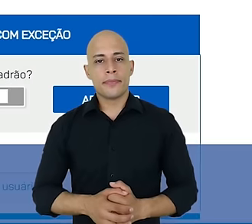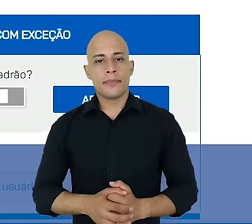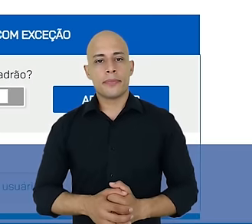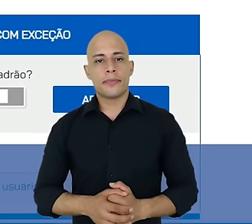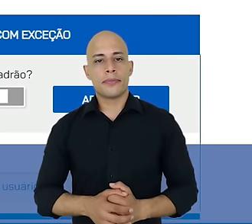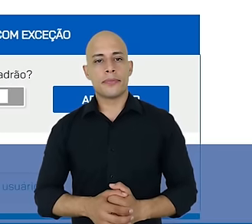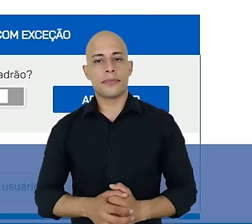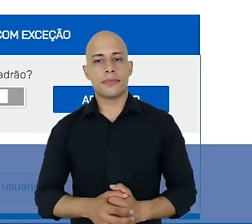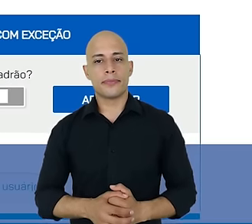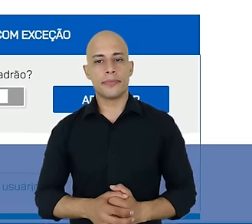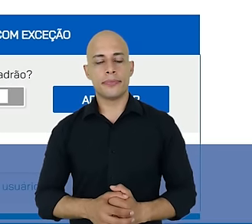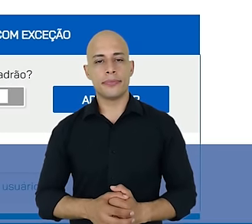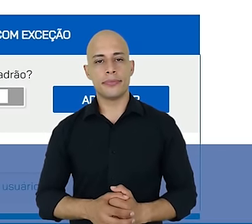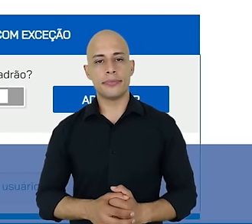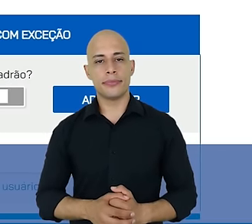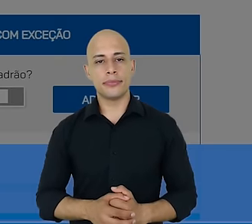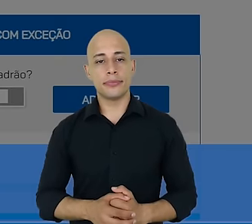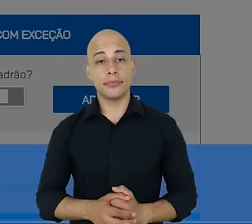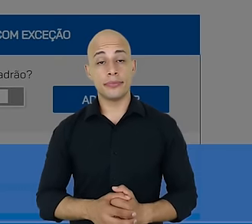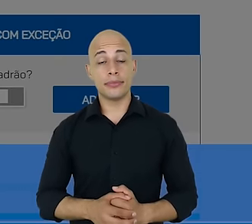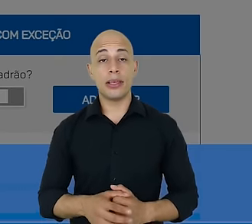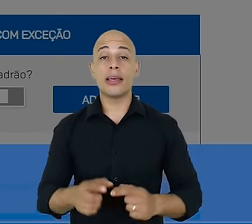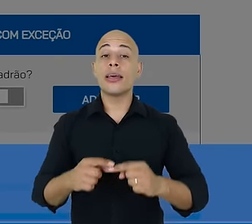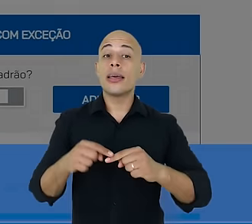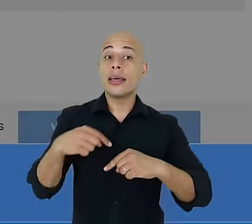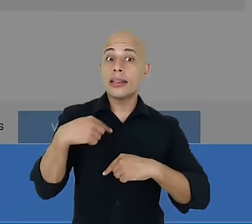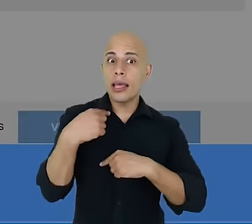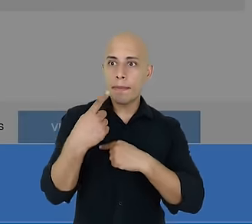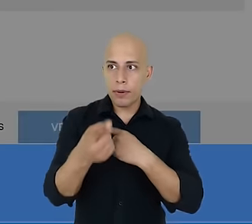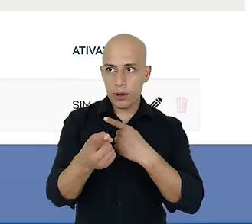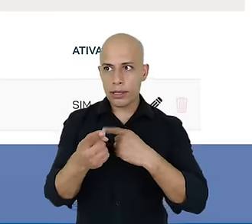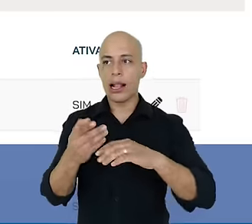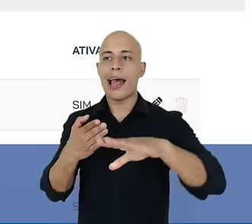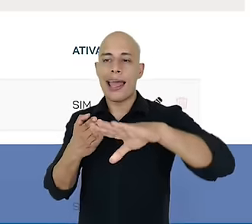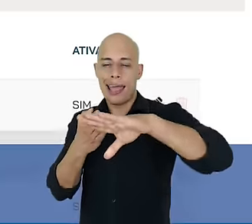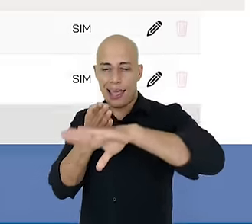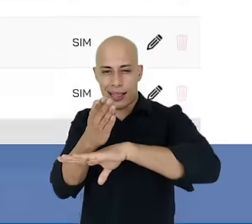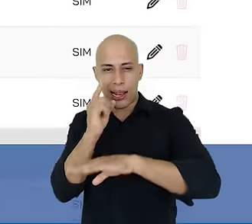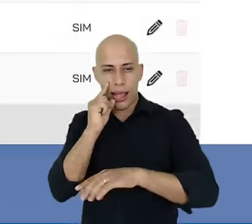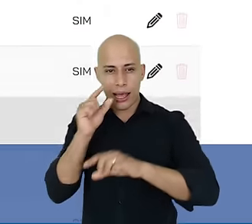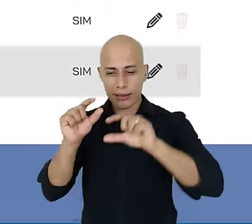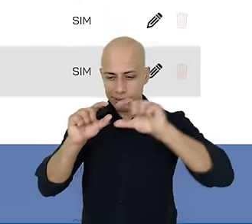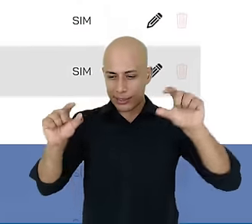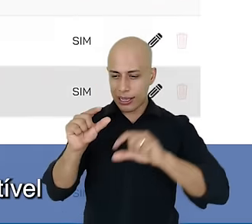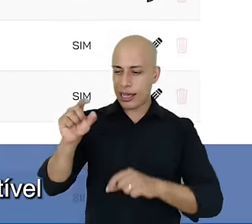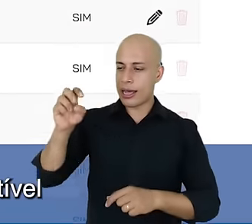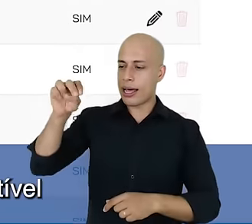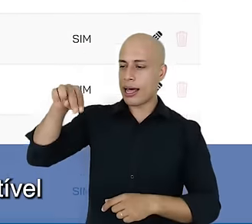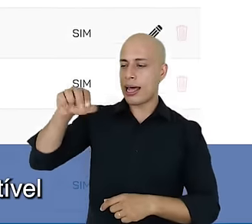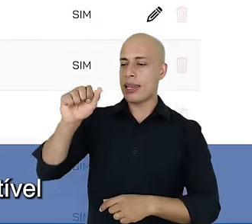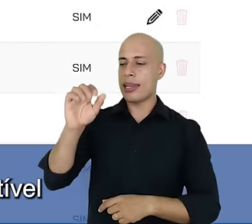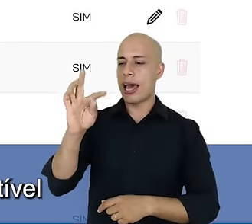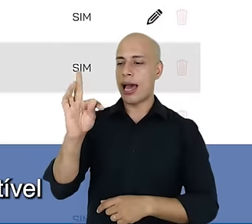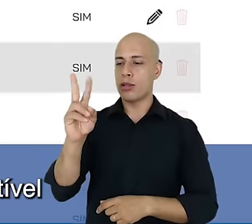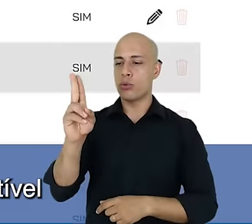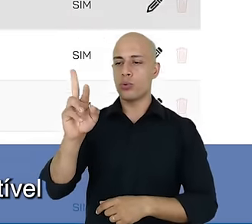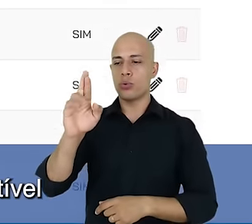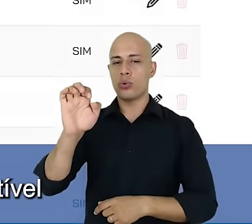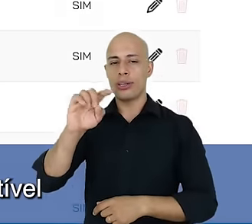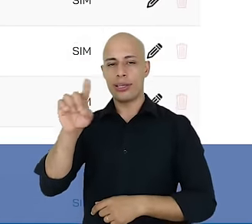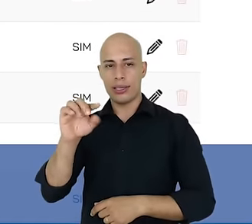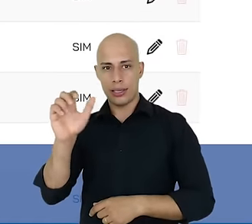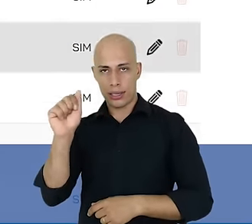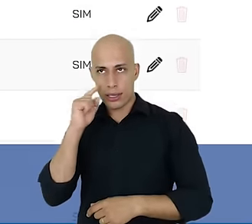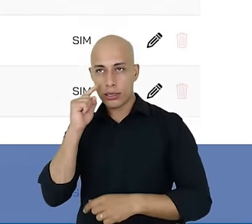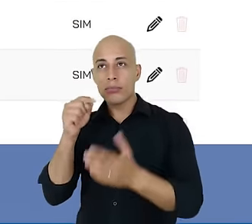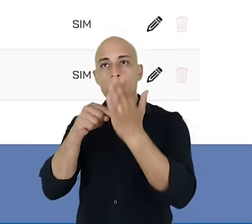salvo e aí quando eu acesso à natureza eu tenho que encontrar aqui o combustível